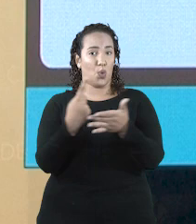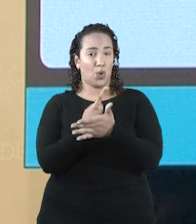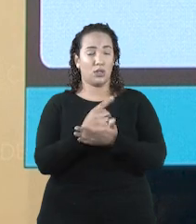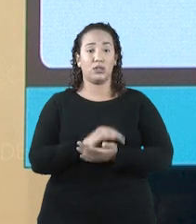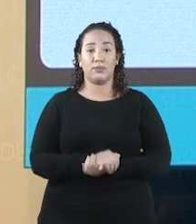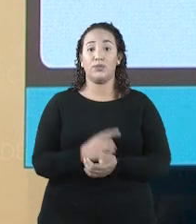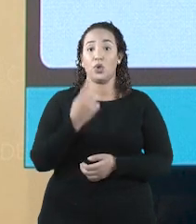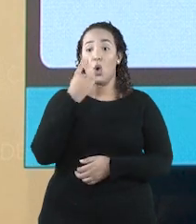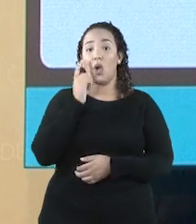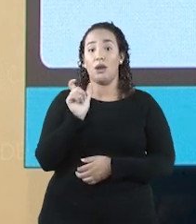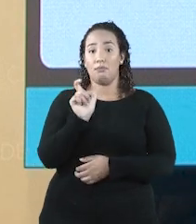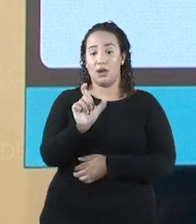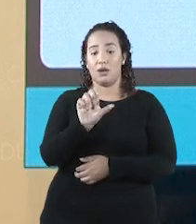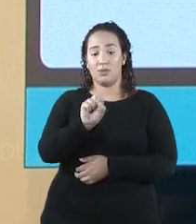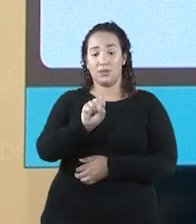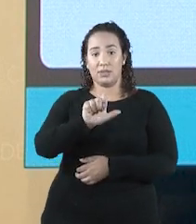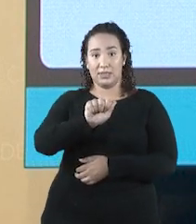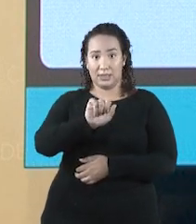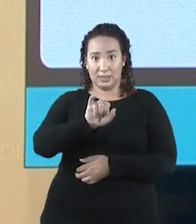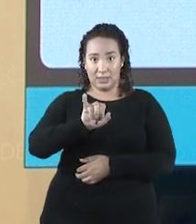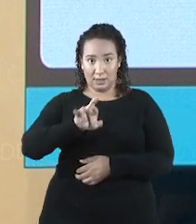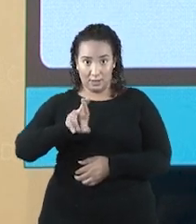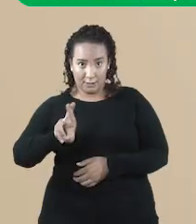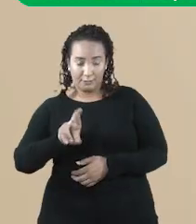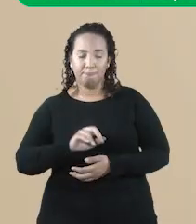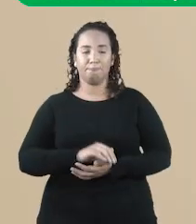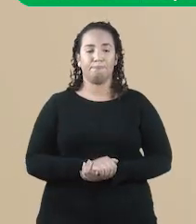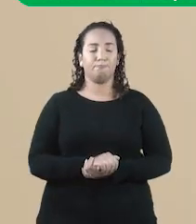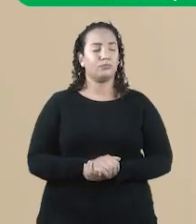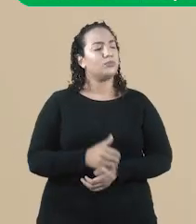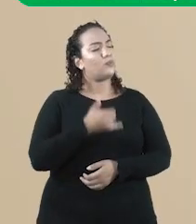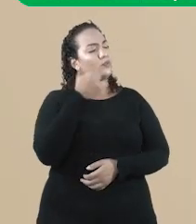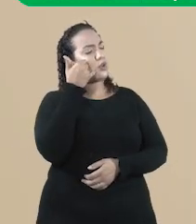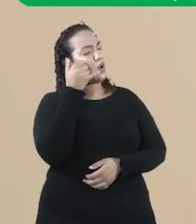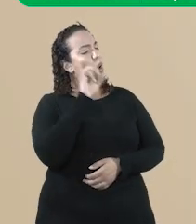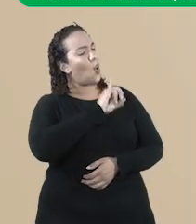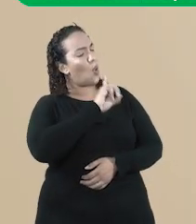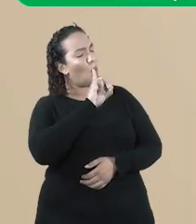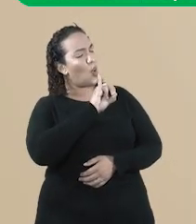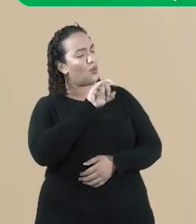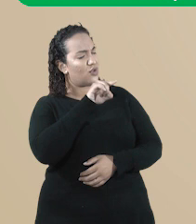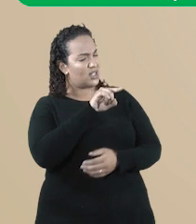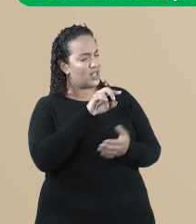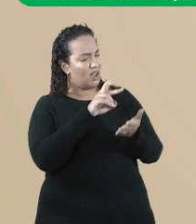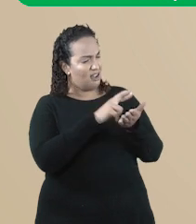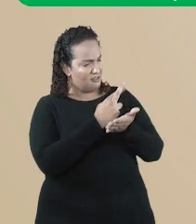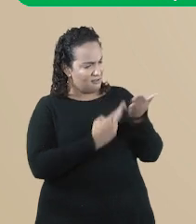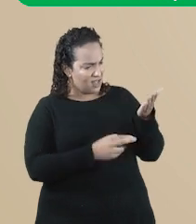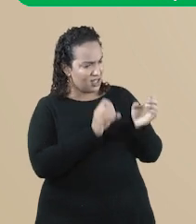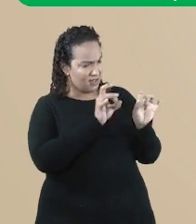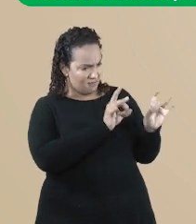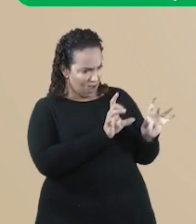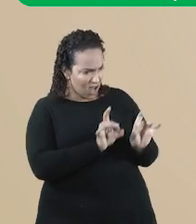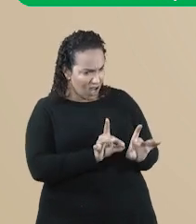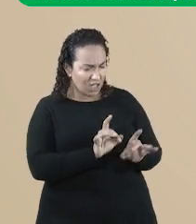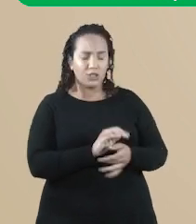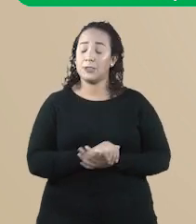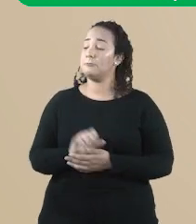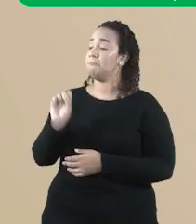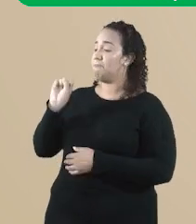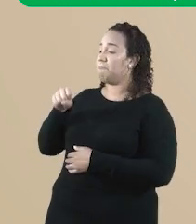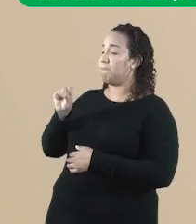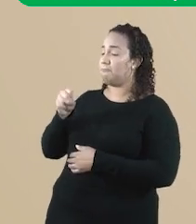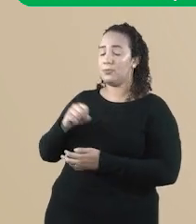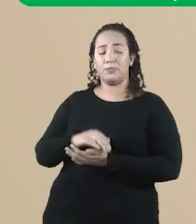acontece. Preste atenção na palavra sair. Alô? É da banca de revistas? Sim. Por